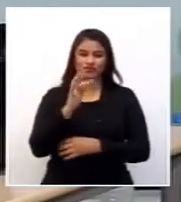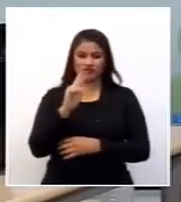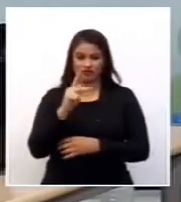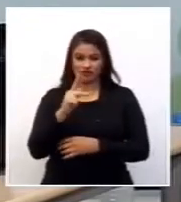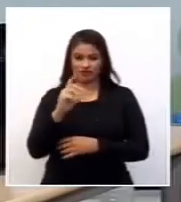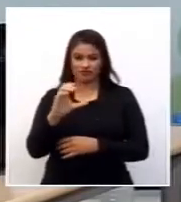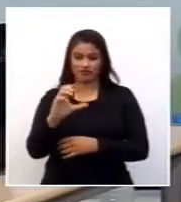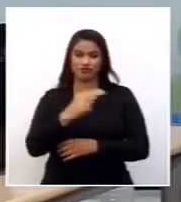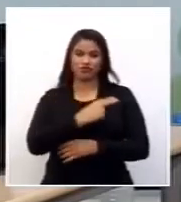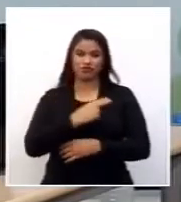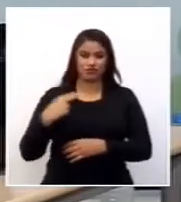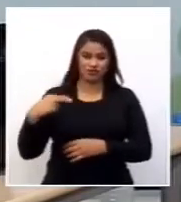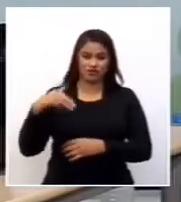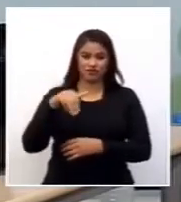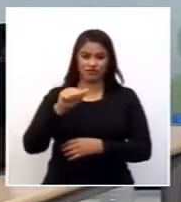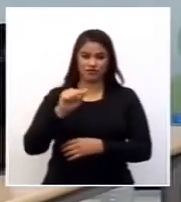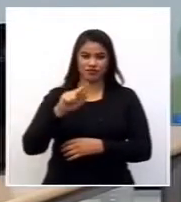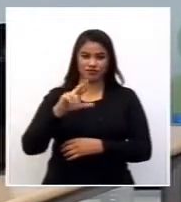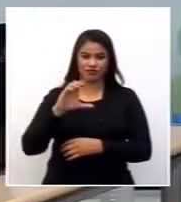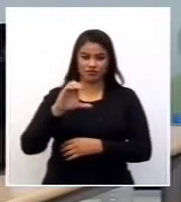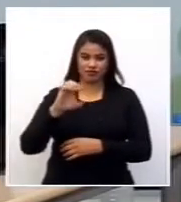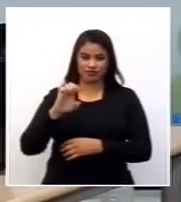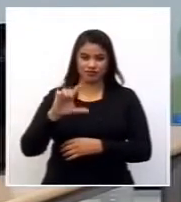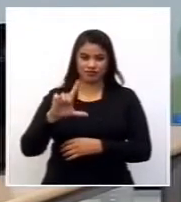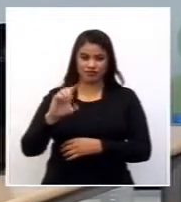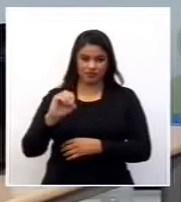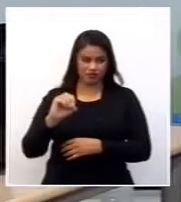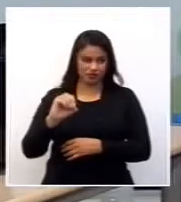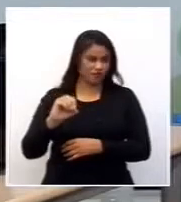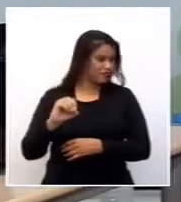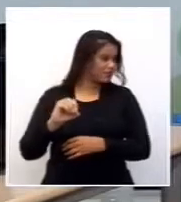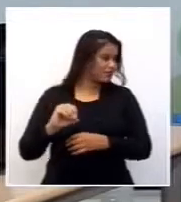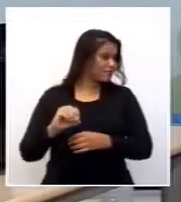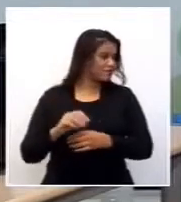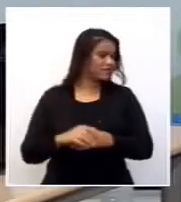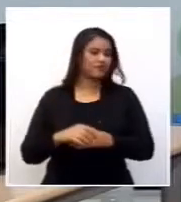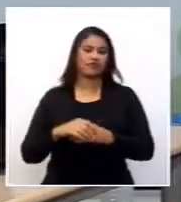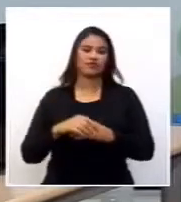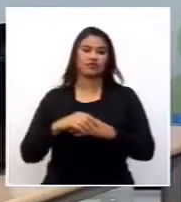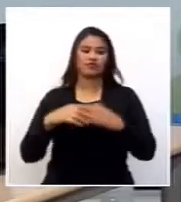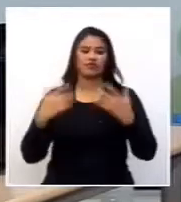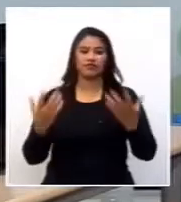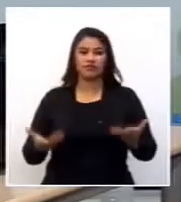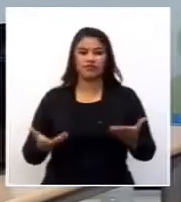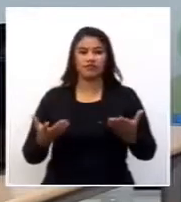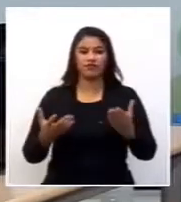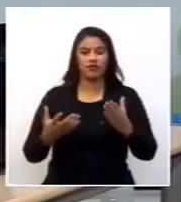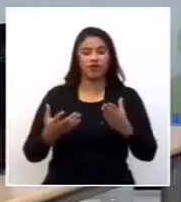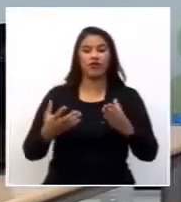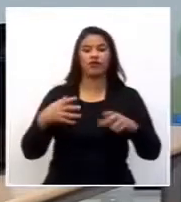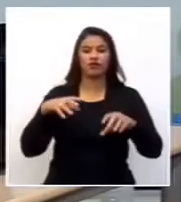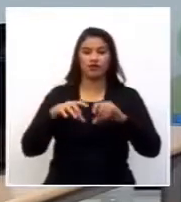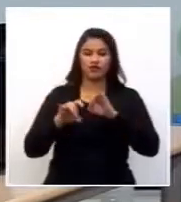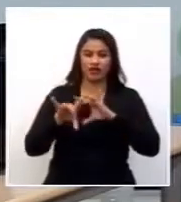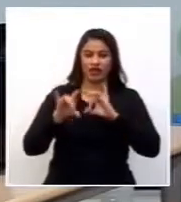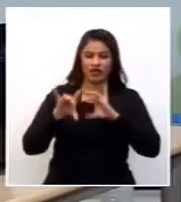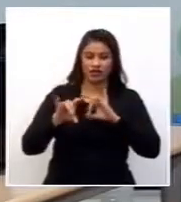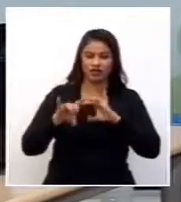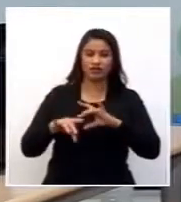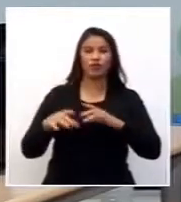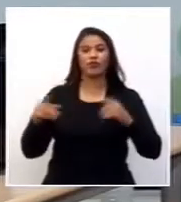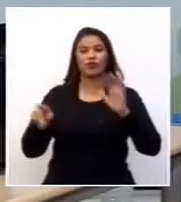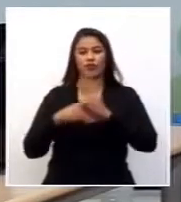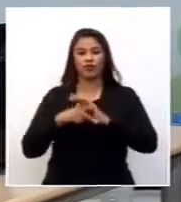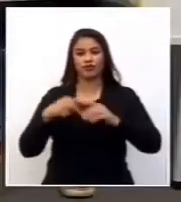da Silva, técnico em currículo e práticas educacionais do Centro de Formação da IFAP.